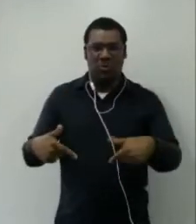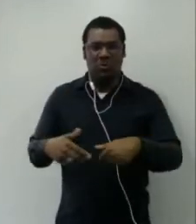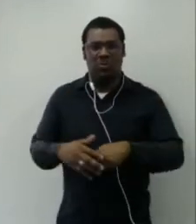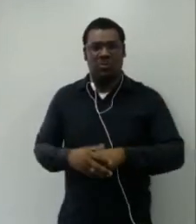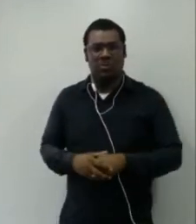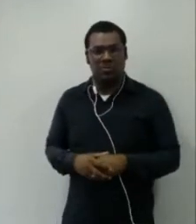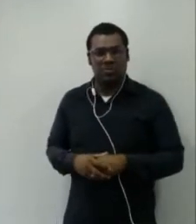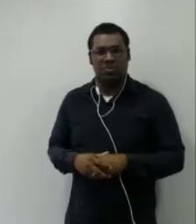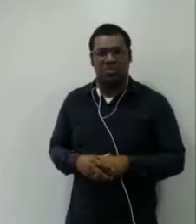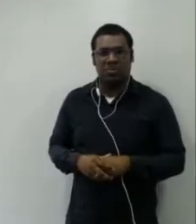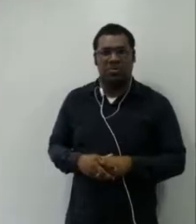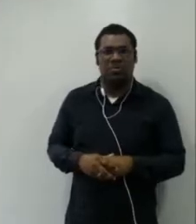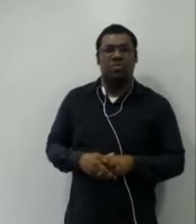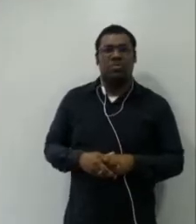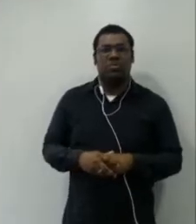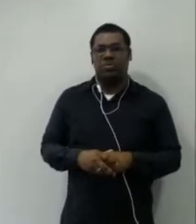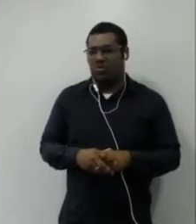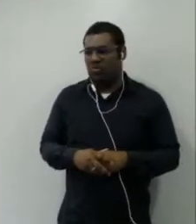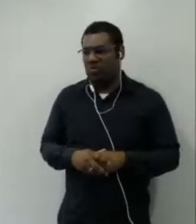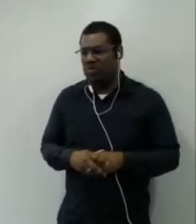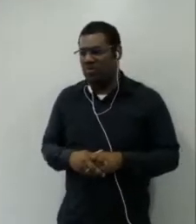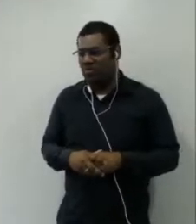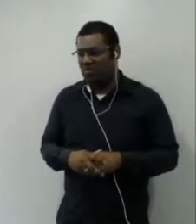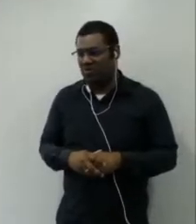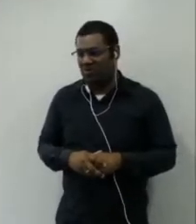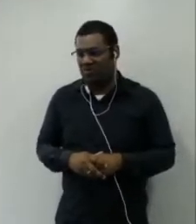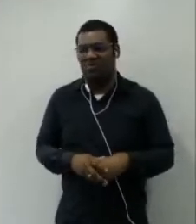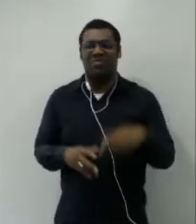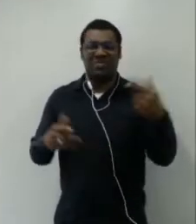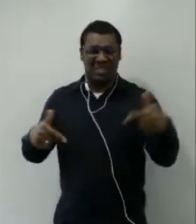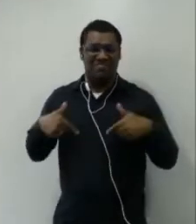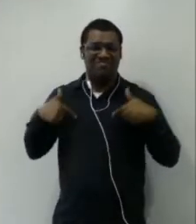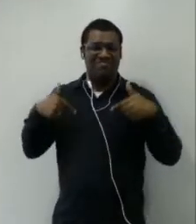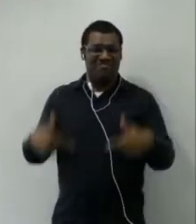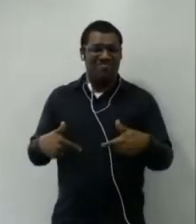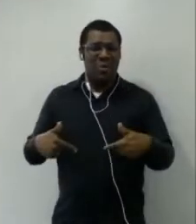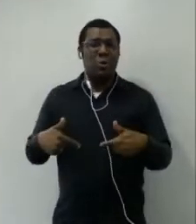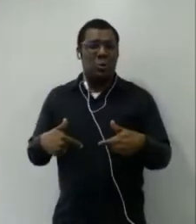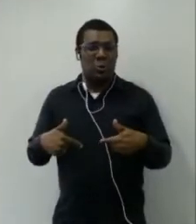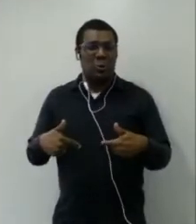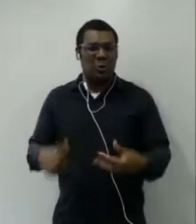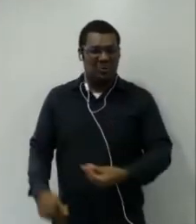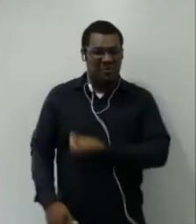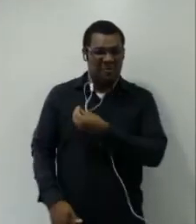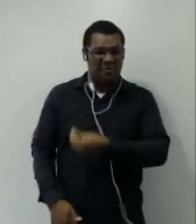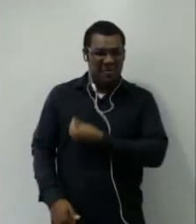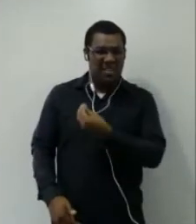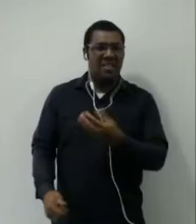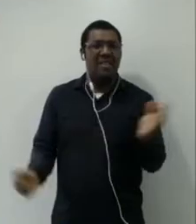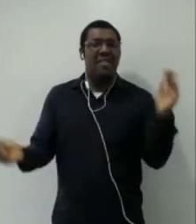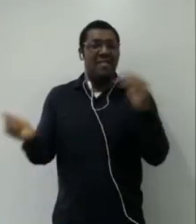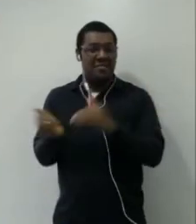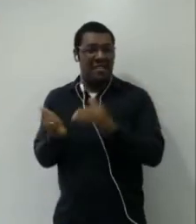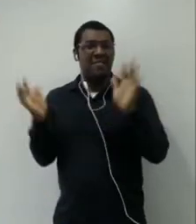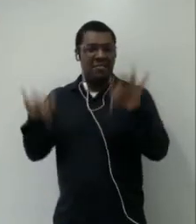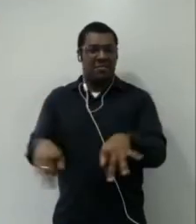Foi alguém que lutou pela vida até o fim e sem esquecer